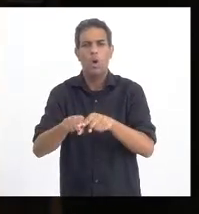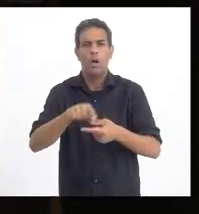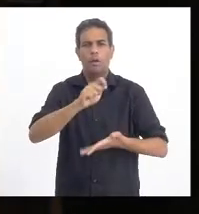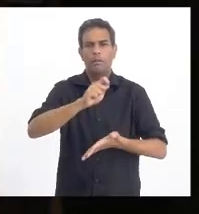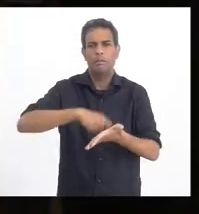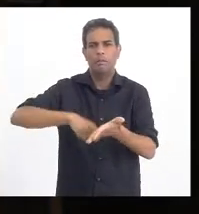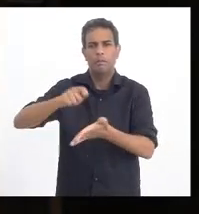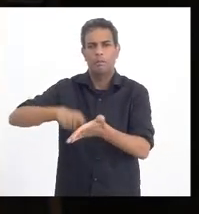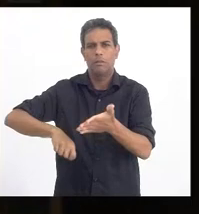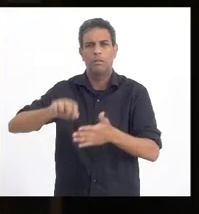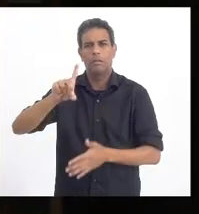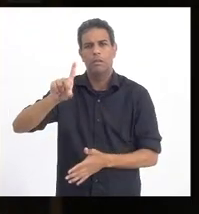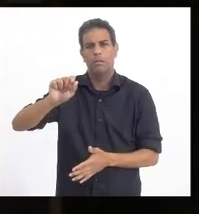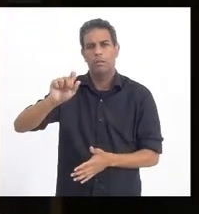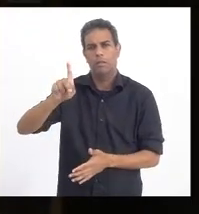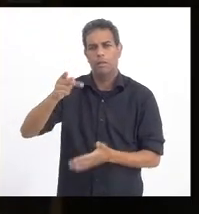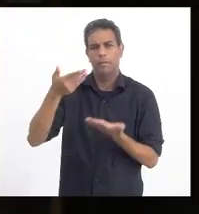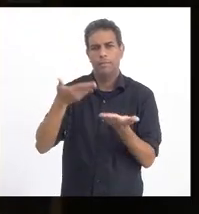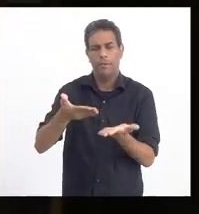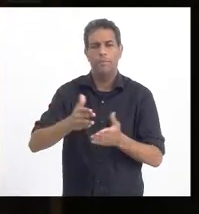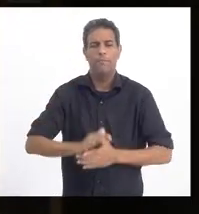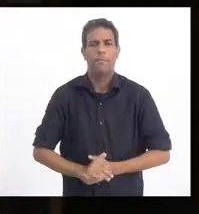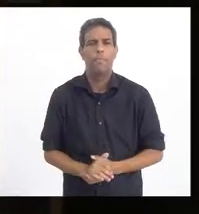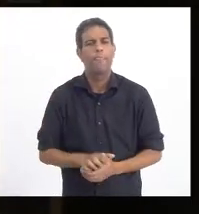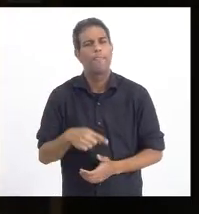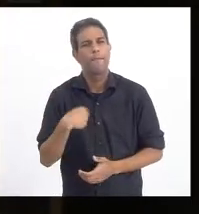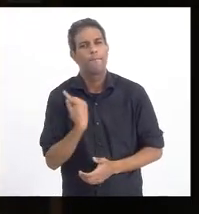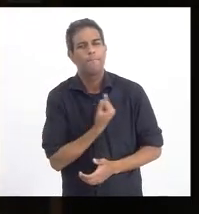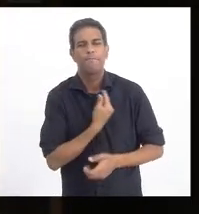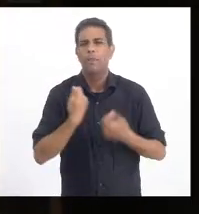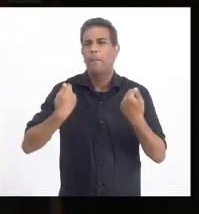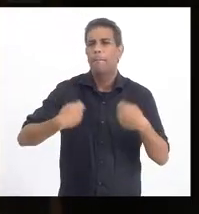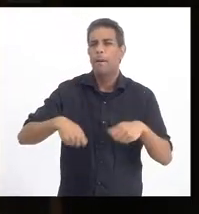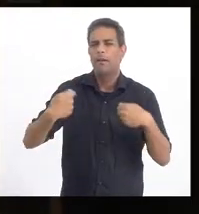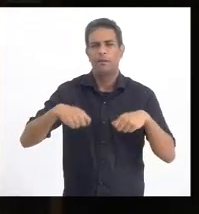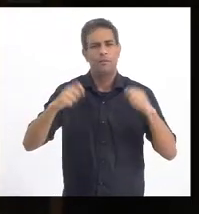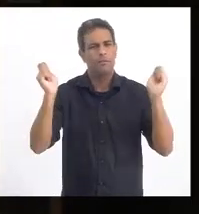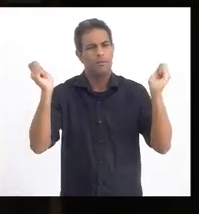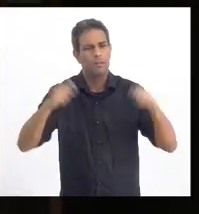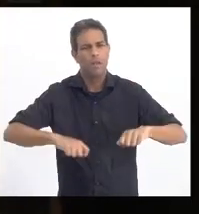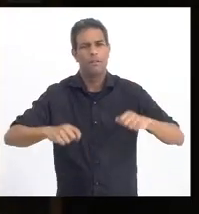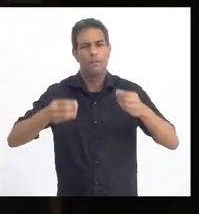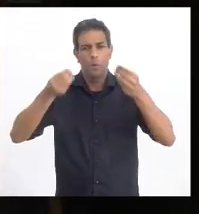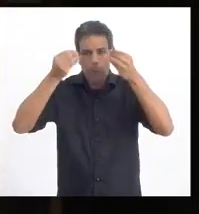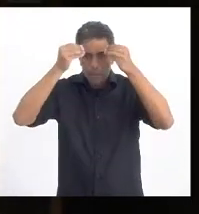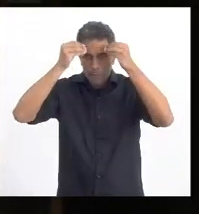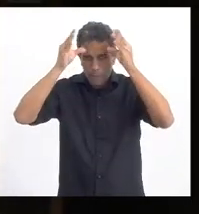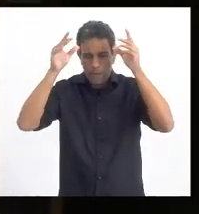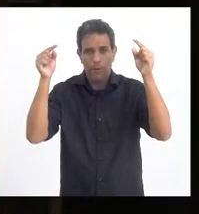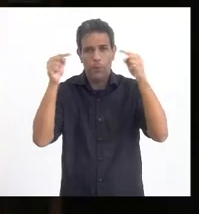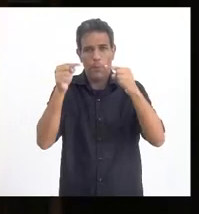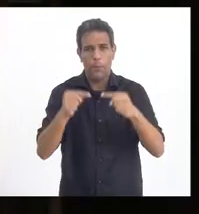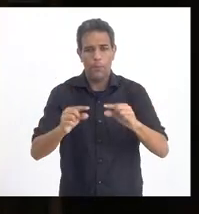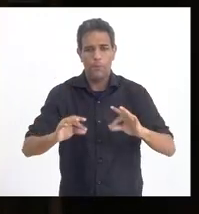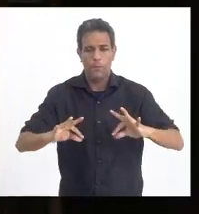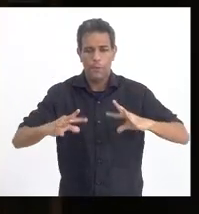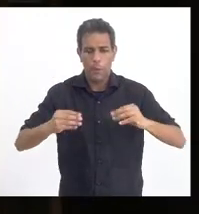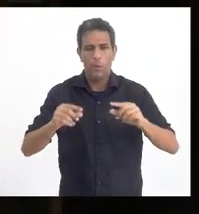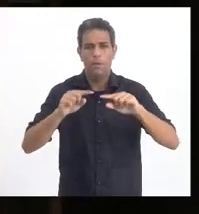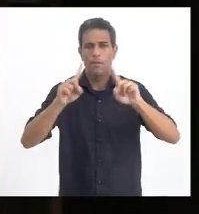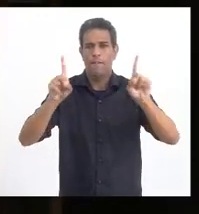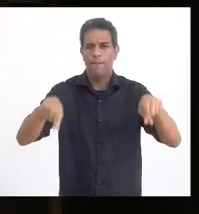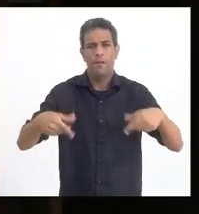elas assinar o dap resolver esse problema mas isso a gente precisa ter a capacidade EA competência para fazer esse serviço